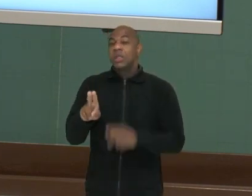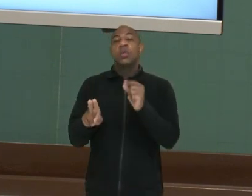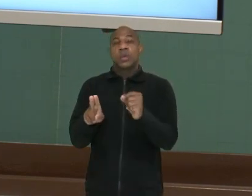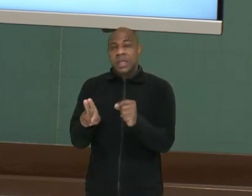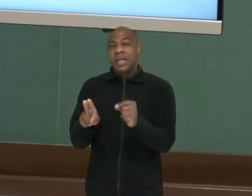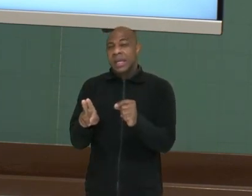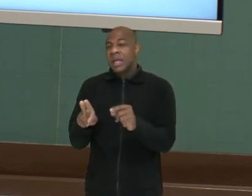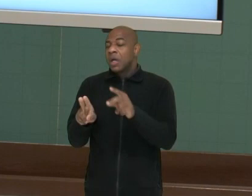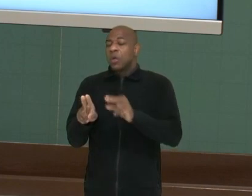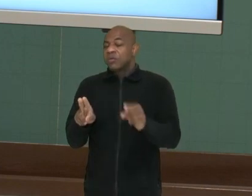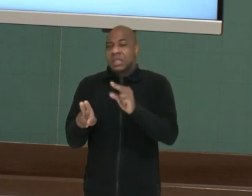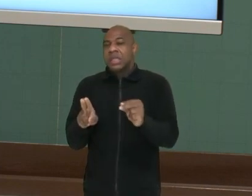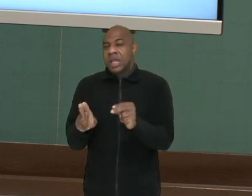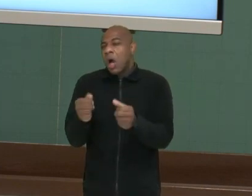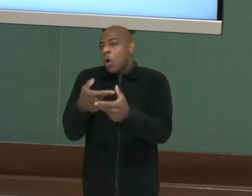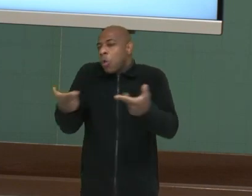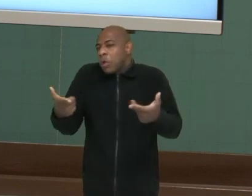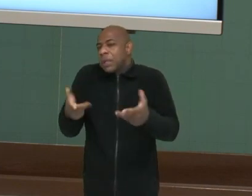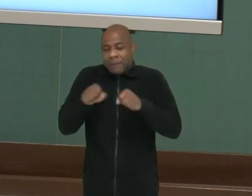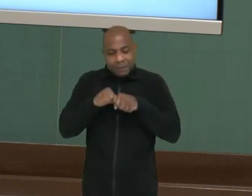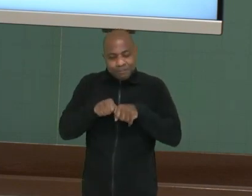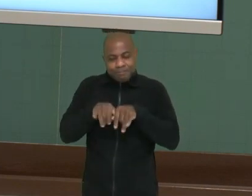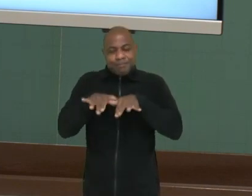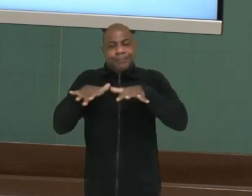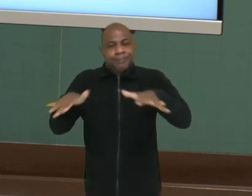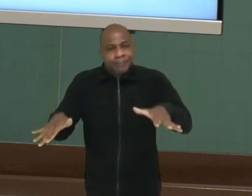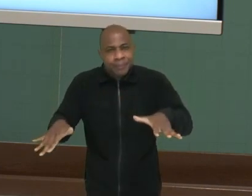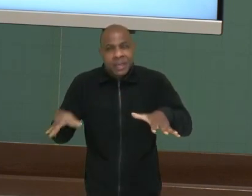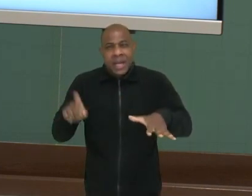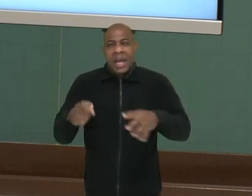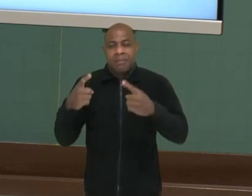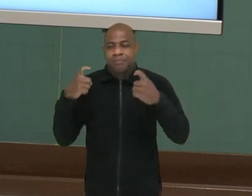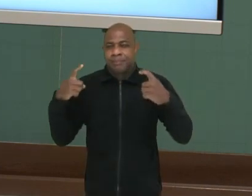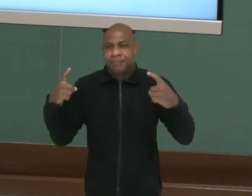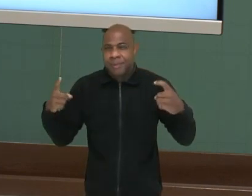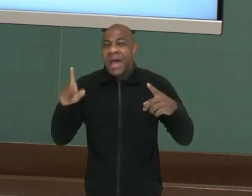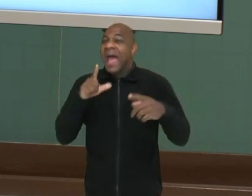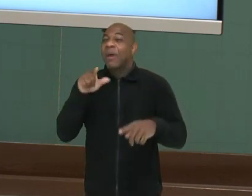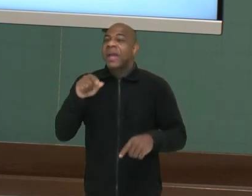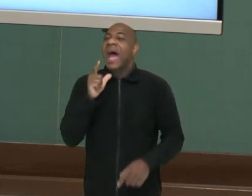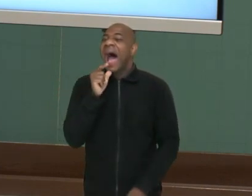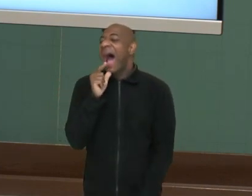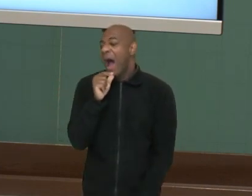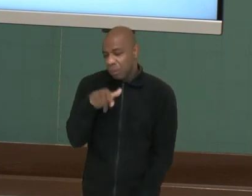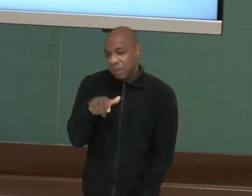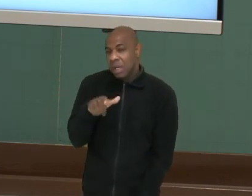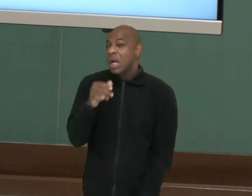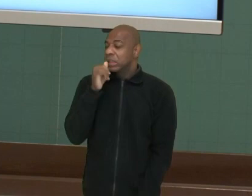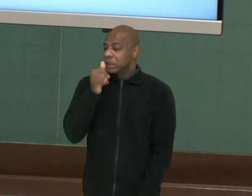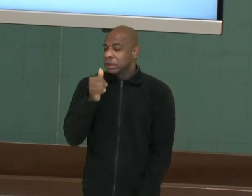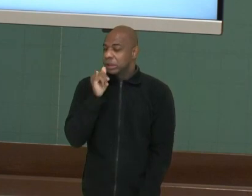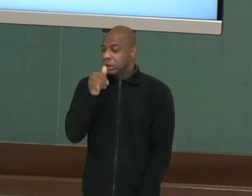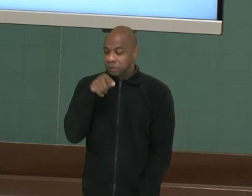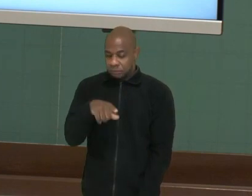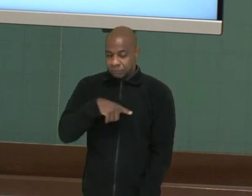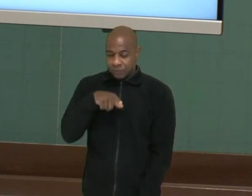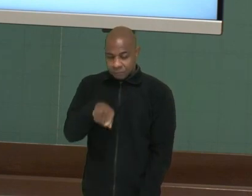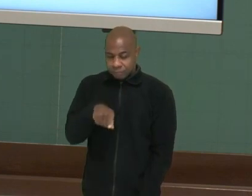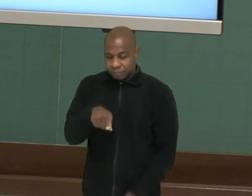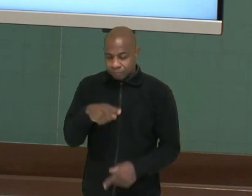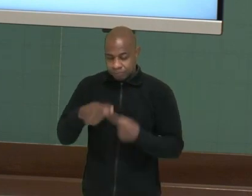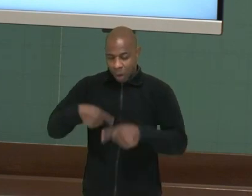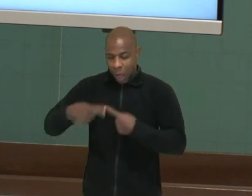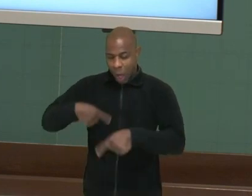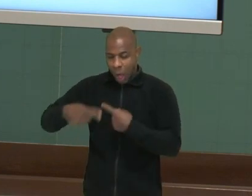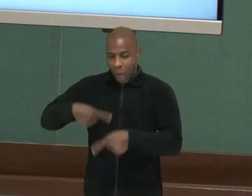se propagar. E como esse meio, ele é um fluido, ele é um líquido, é a água, então essa energia ela vai passar e ela mexe nesse